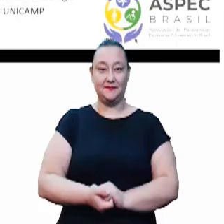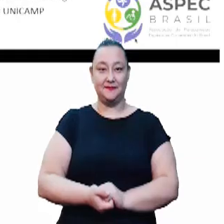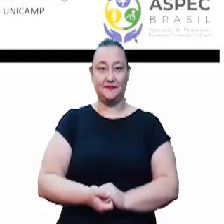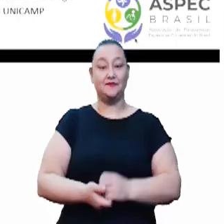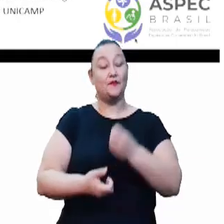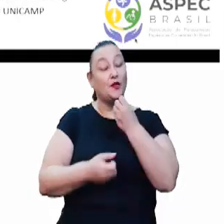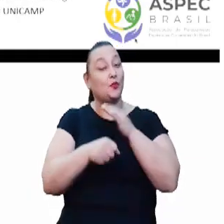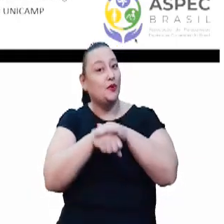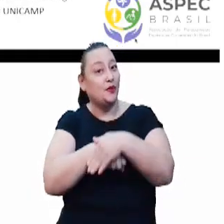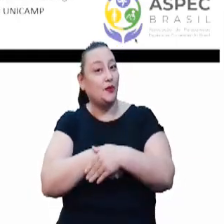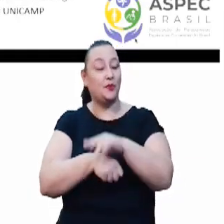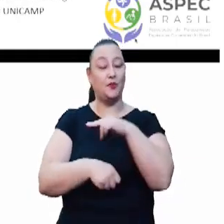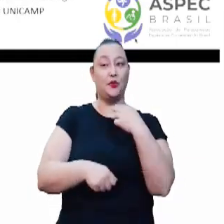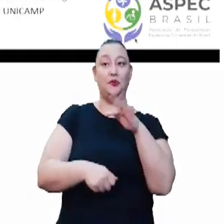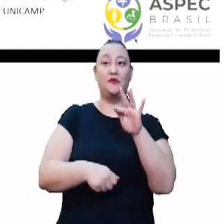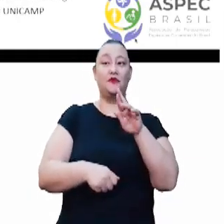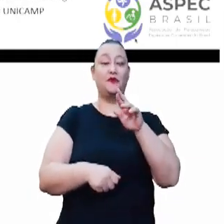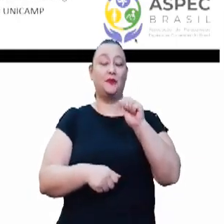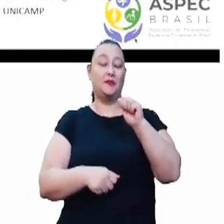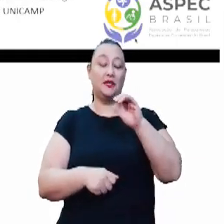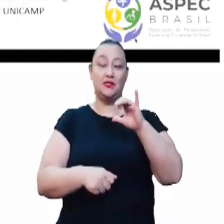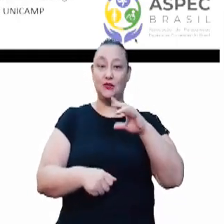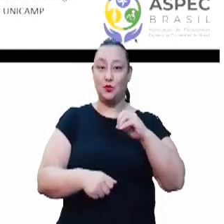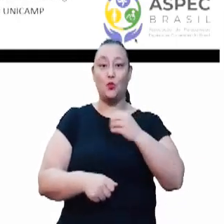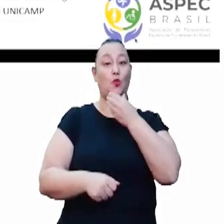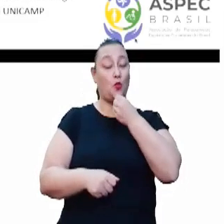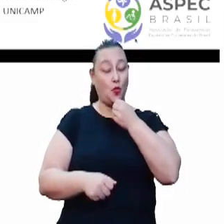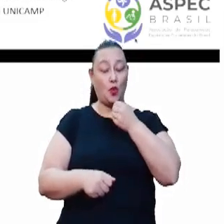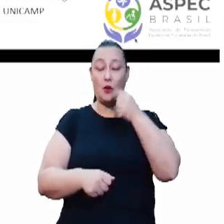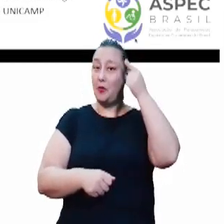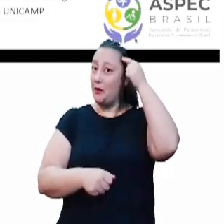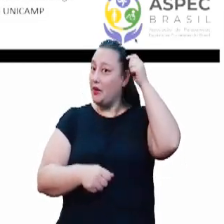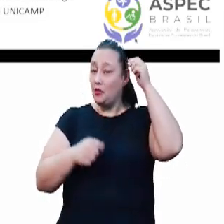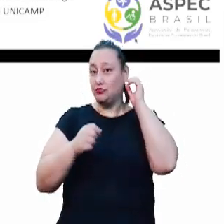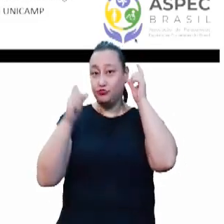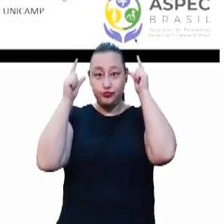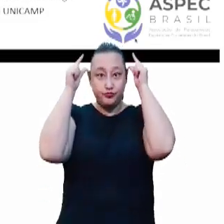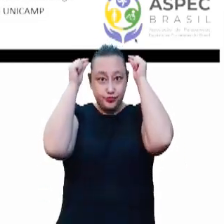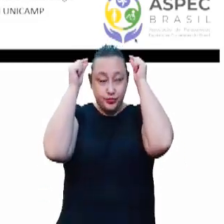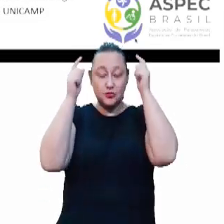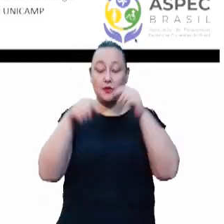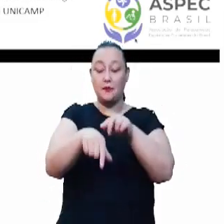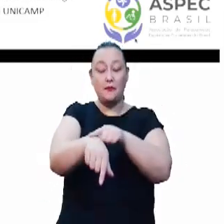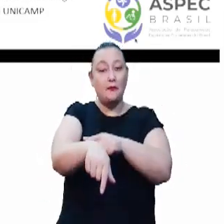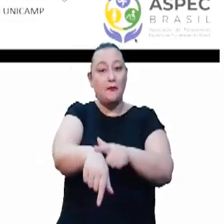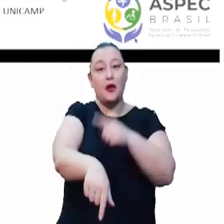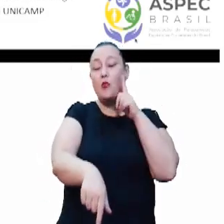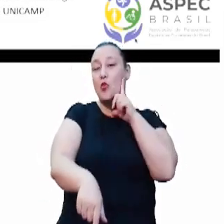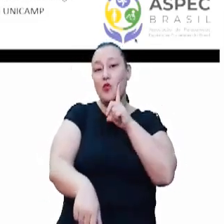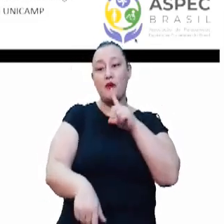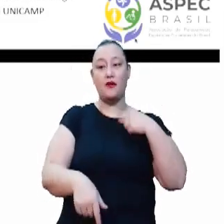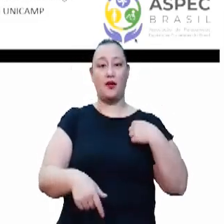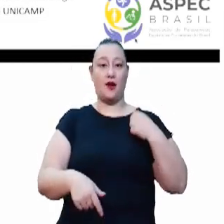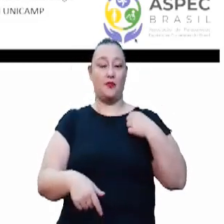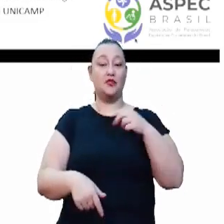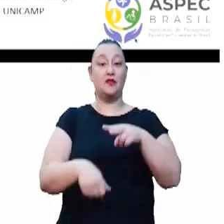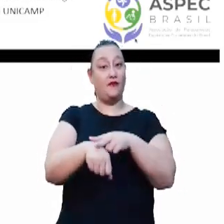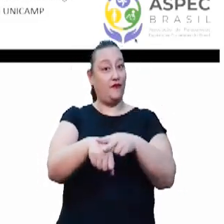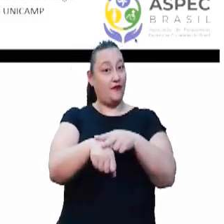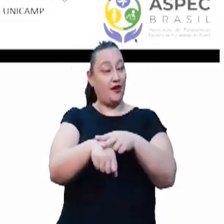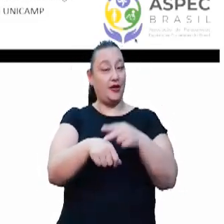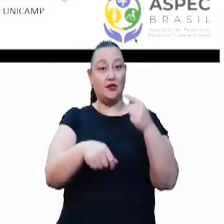Boa noite, eu sou Fabrício, sou homem de cabelos curtos, pele morena, estou com uma camisa verde e